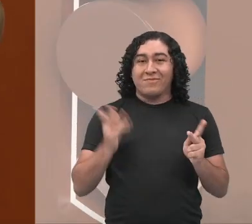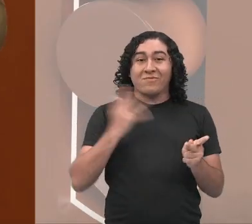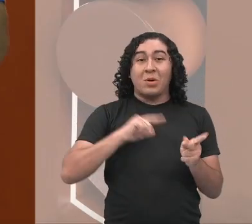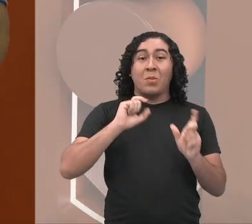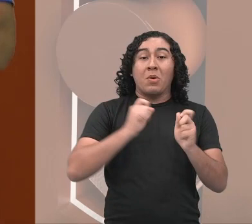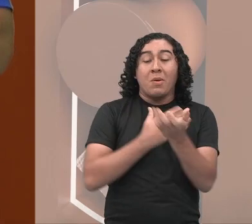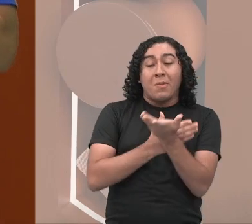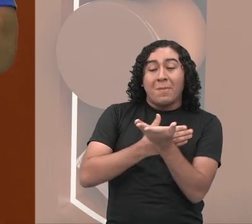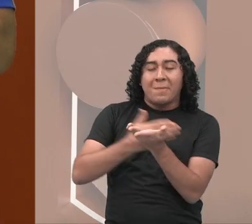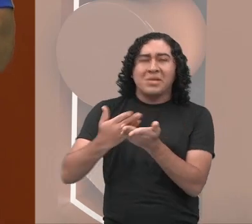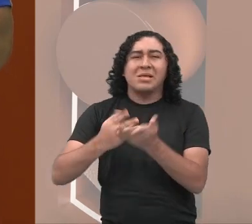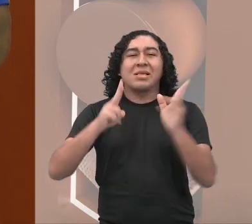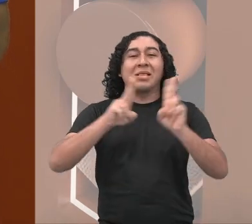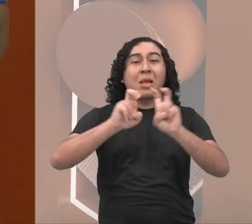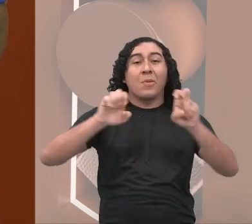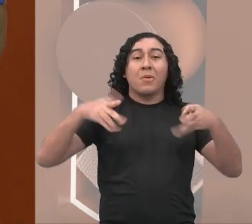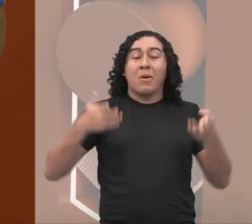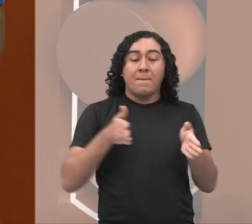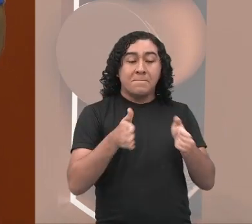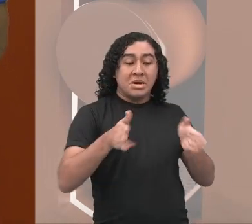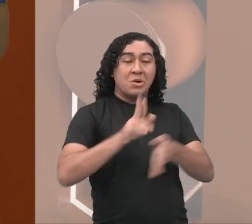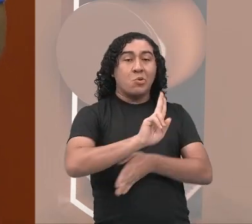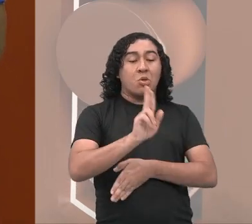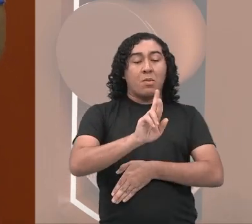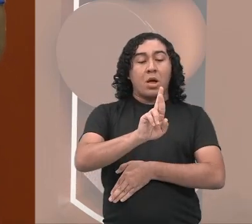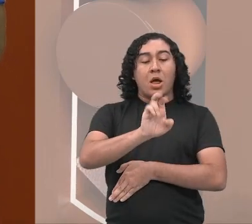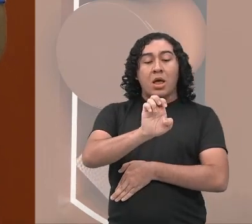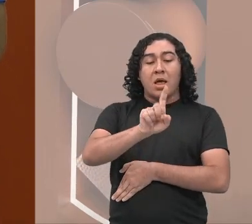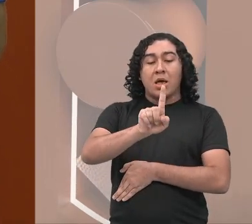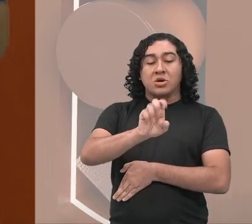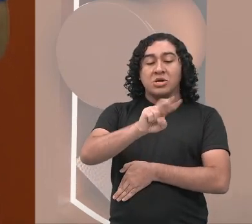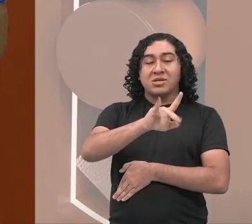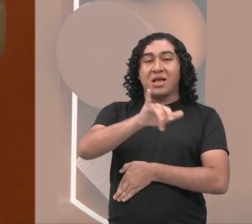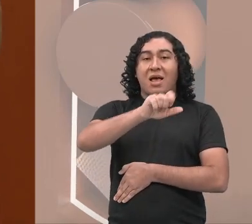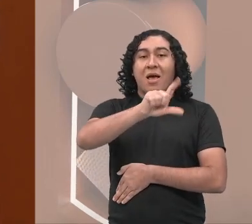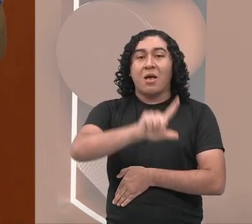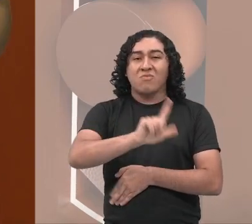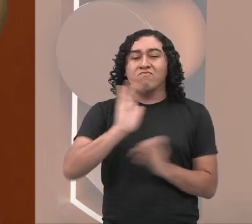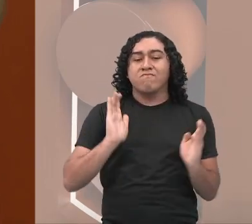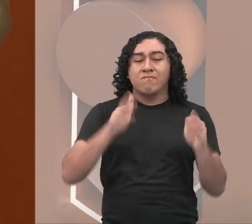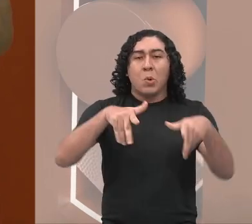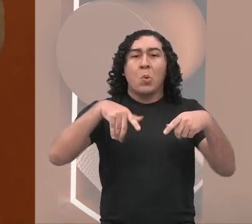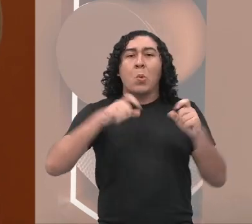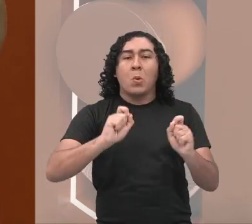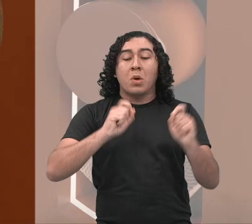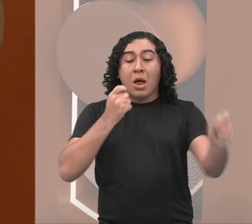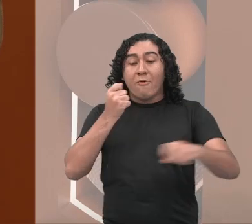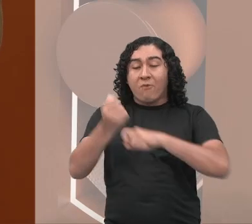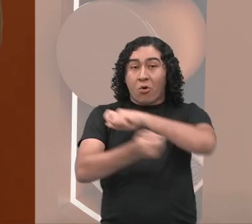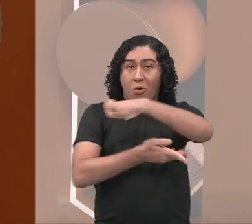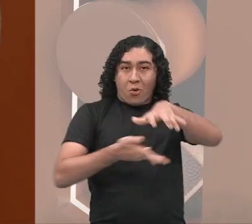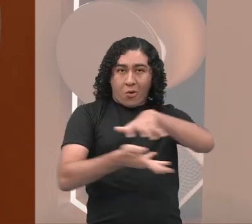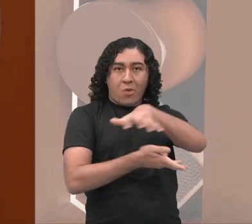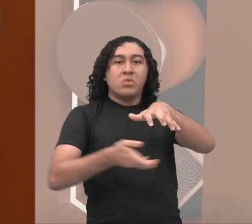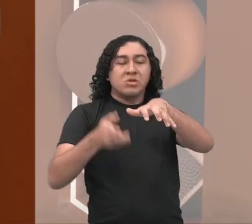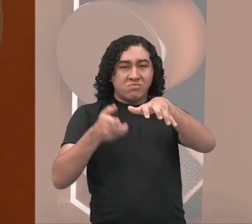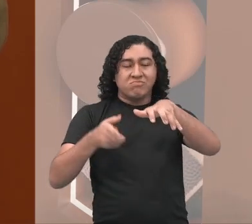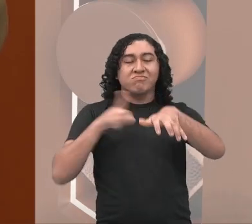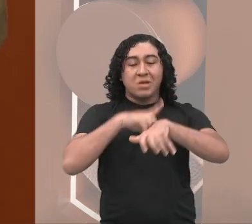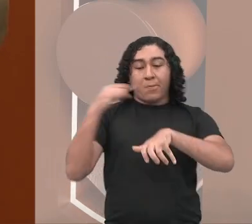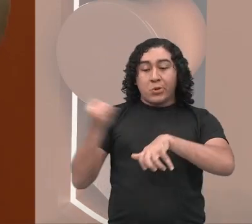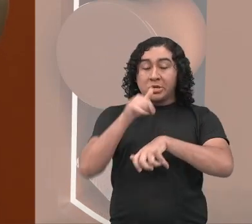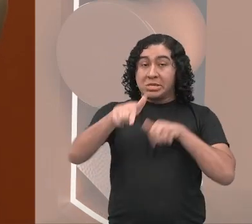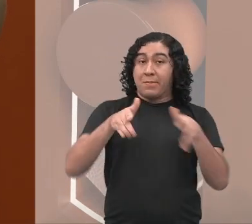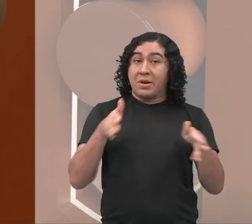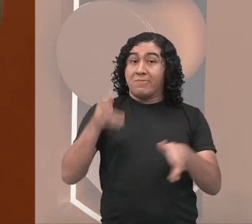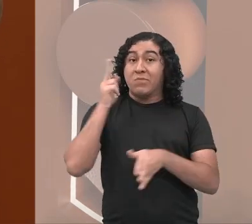então falar um pouquinho sobre o período regencial, precisamente sobre as revoltas que marcaram esse período. Lembrando que,